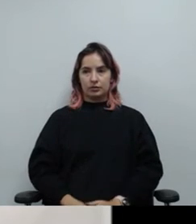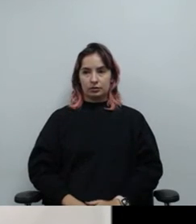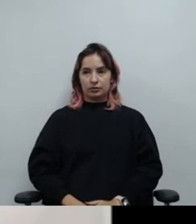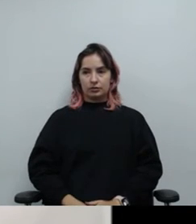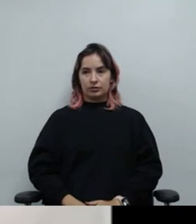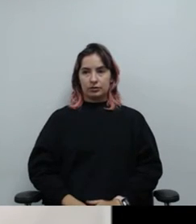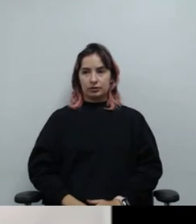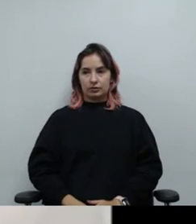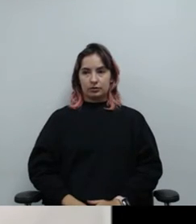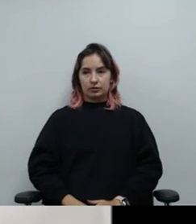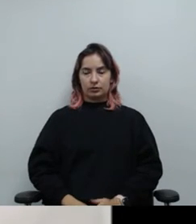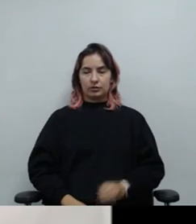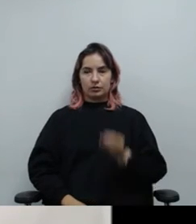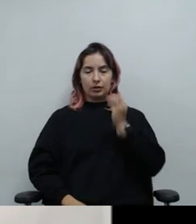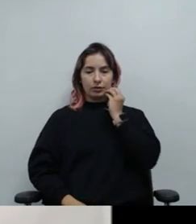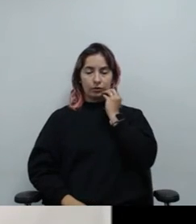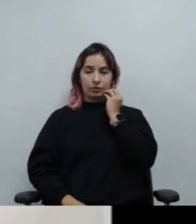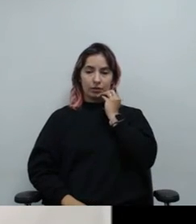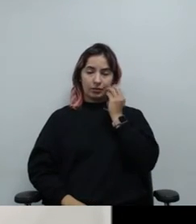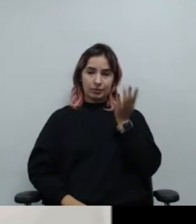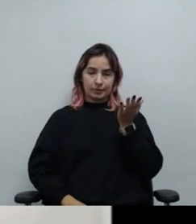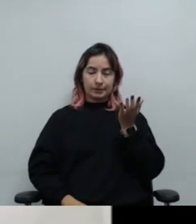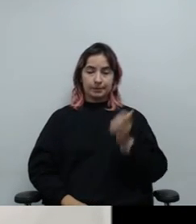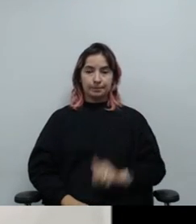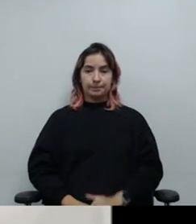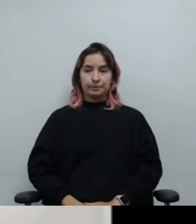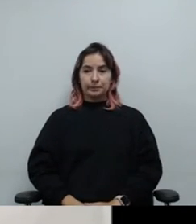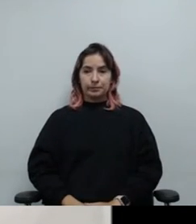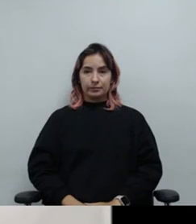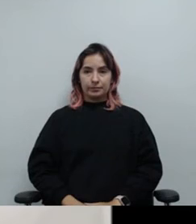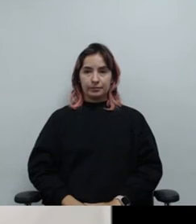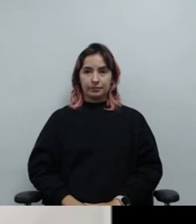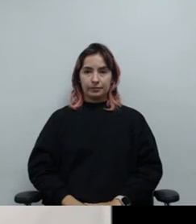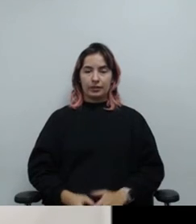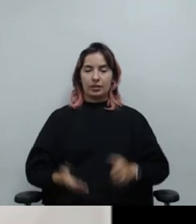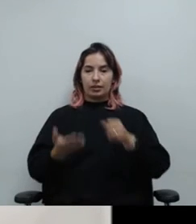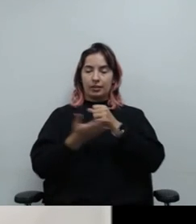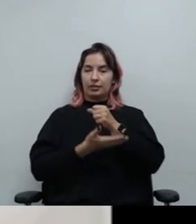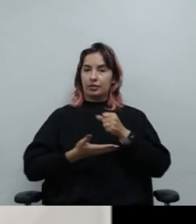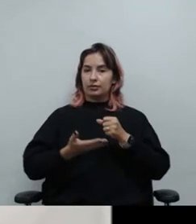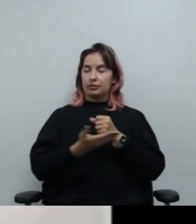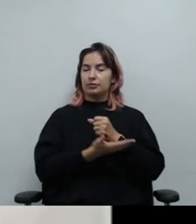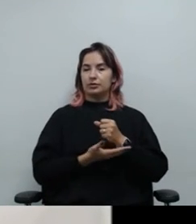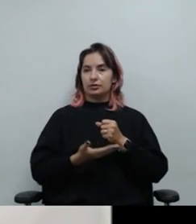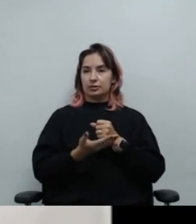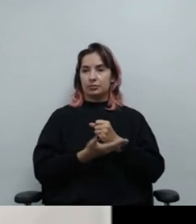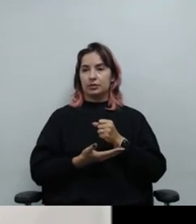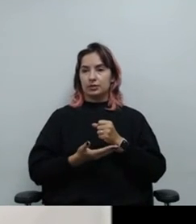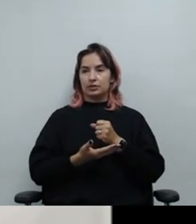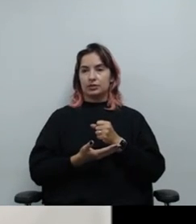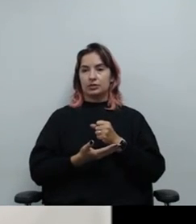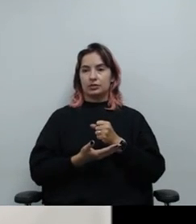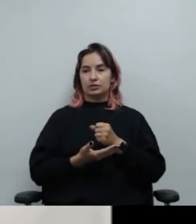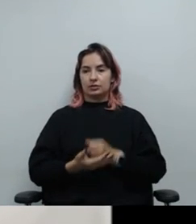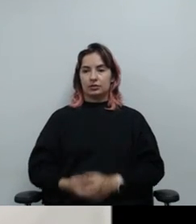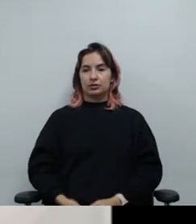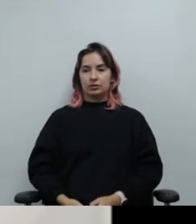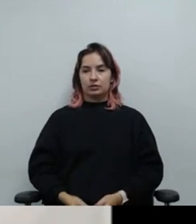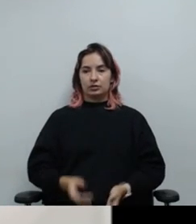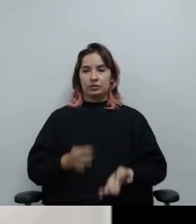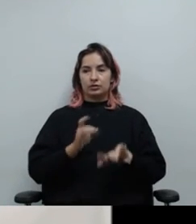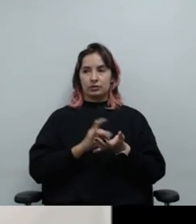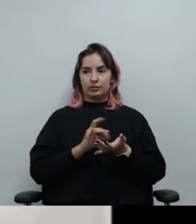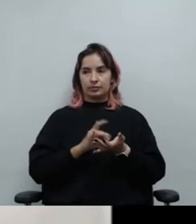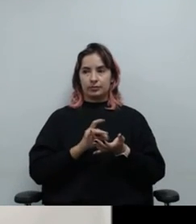Isso que está faltando e é fundamental, né, que seja